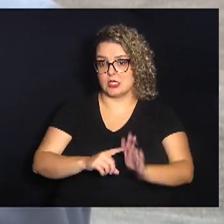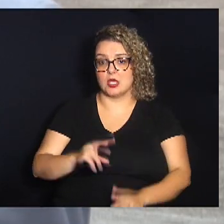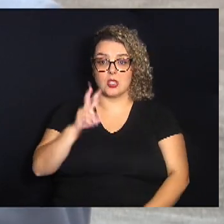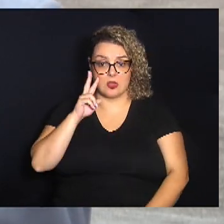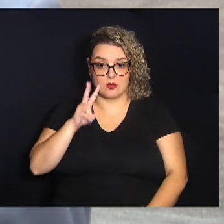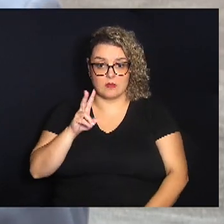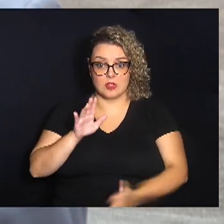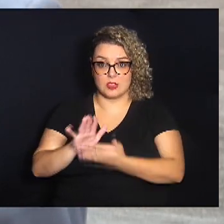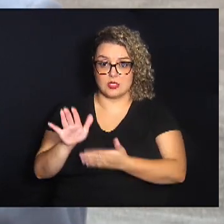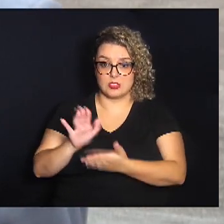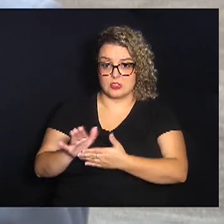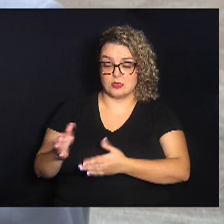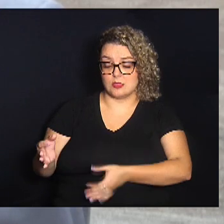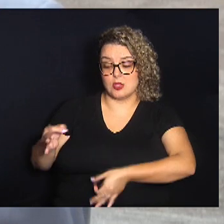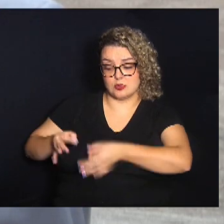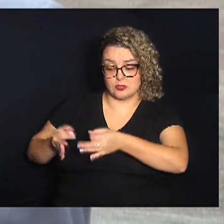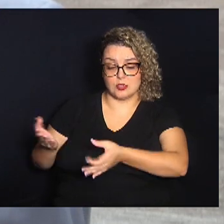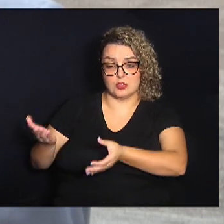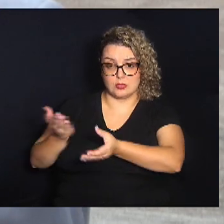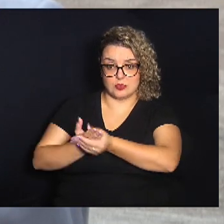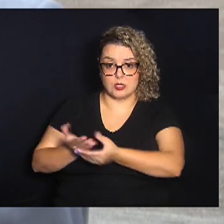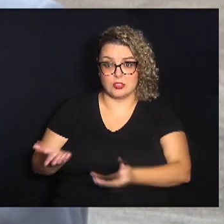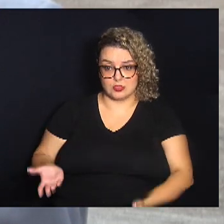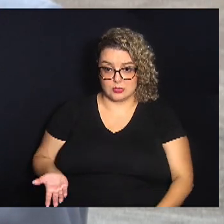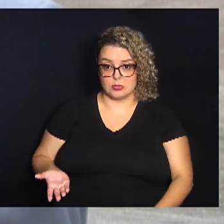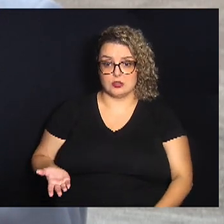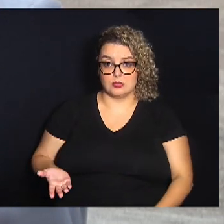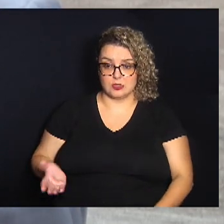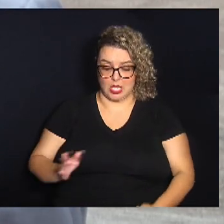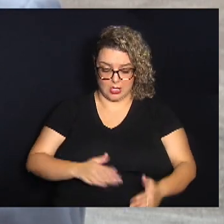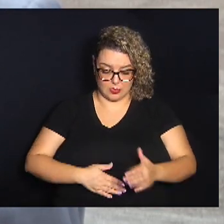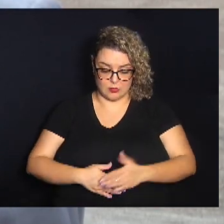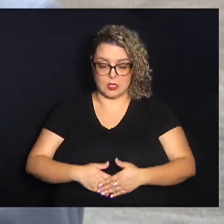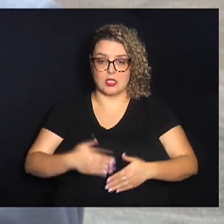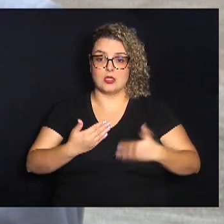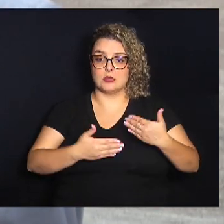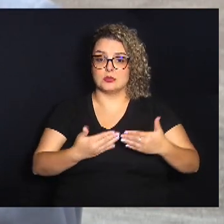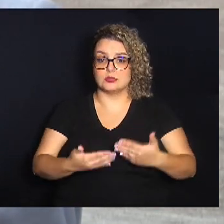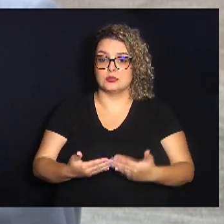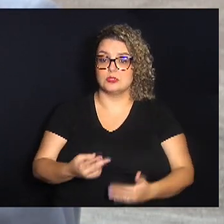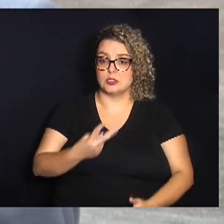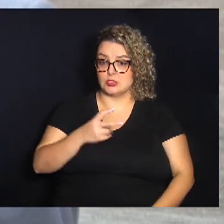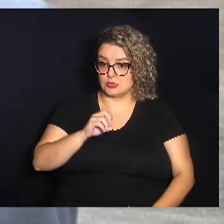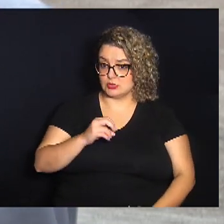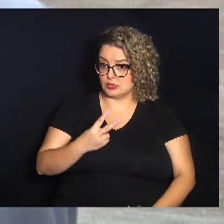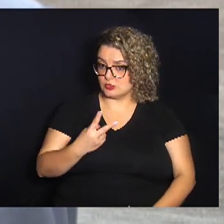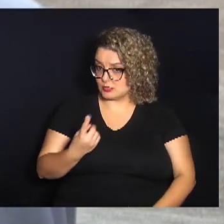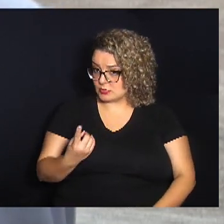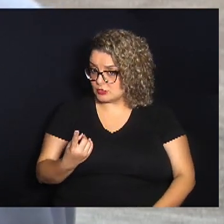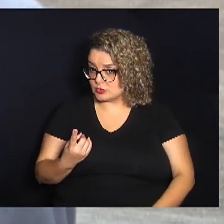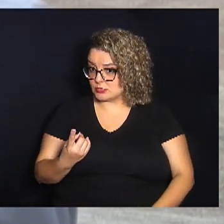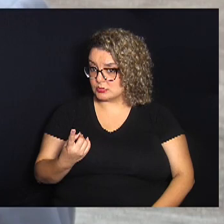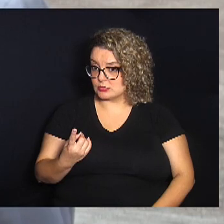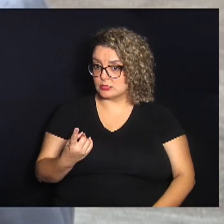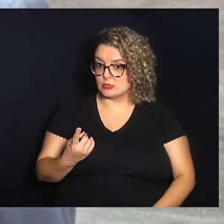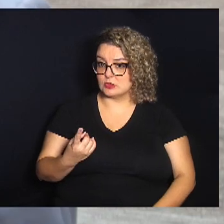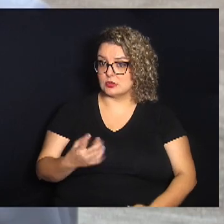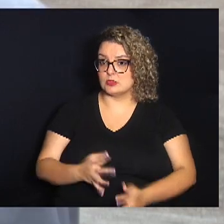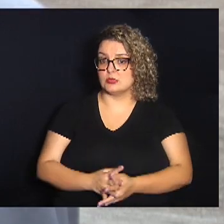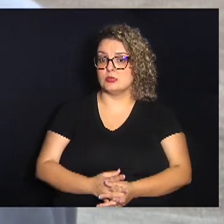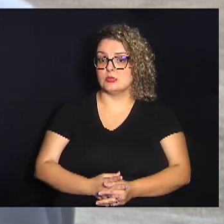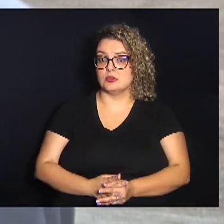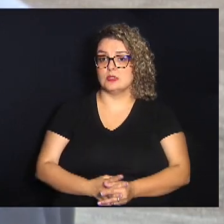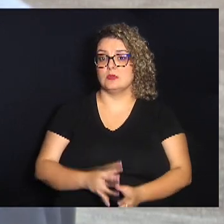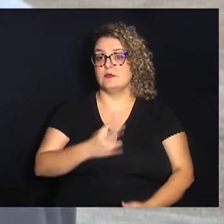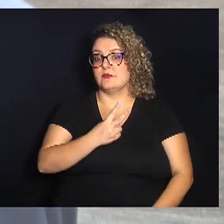da judicialização dessas fraudas e desses processos, em 2021 não passou de